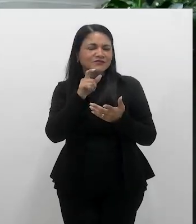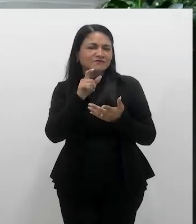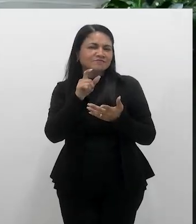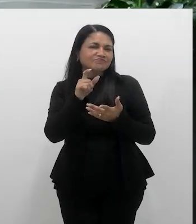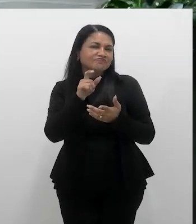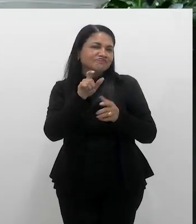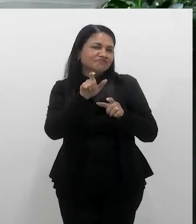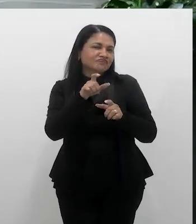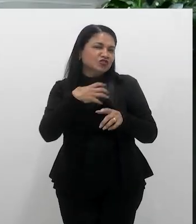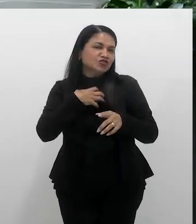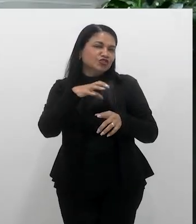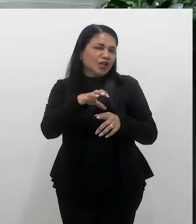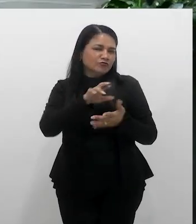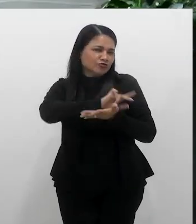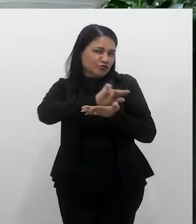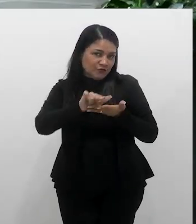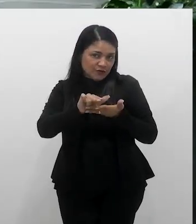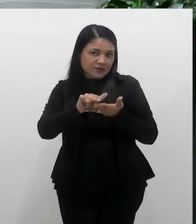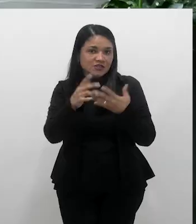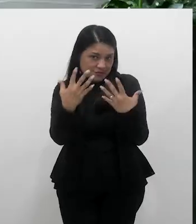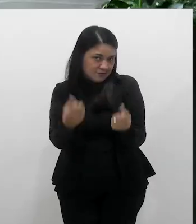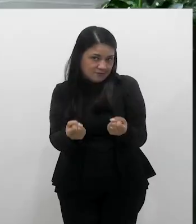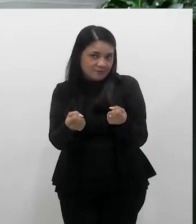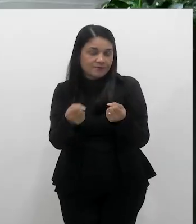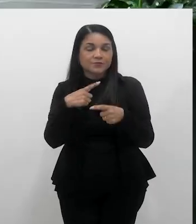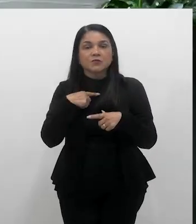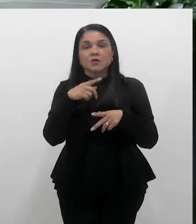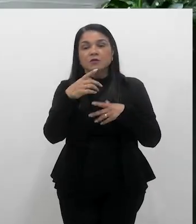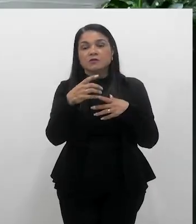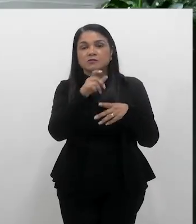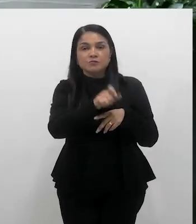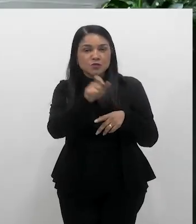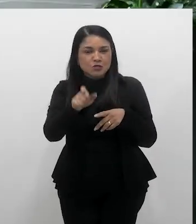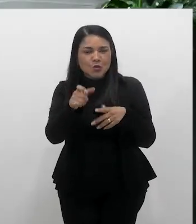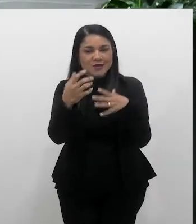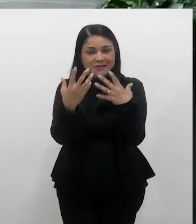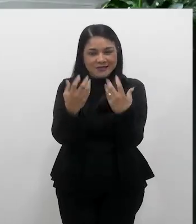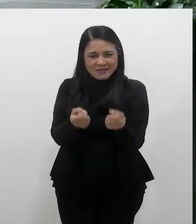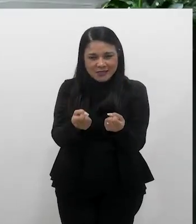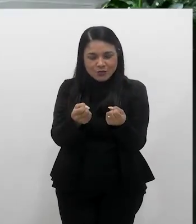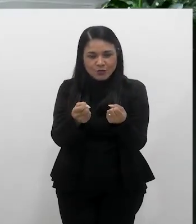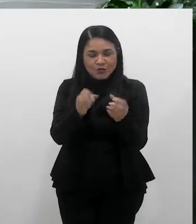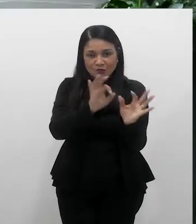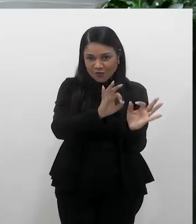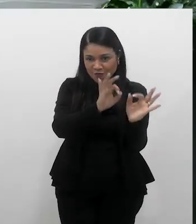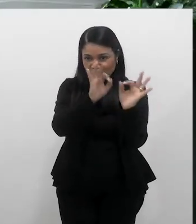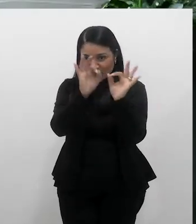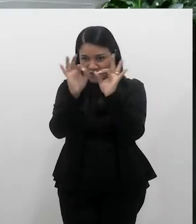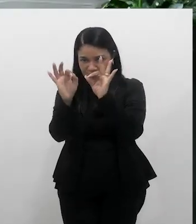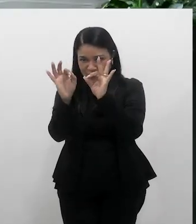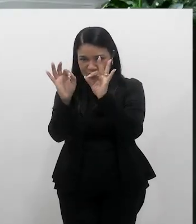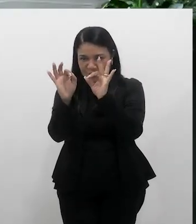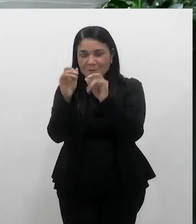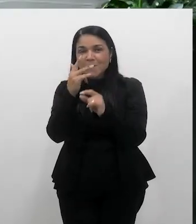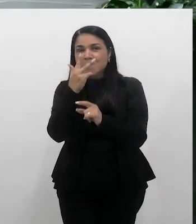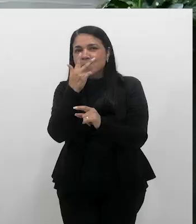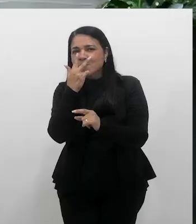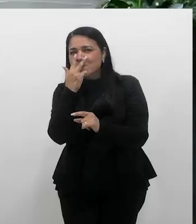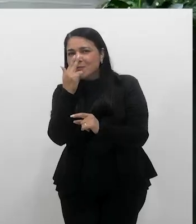Mas o que eu percebo é que o público entende que o que eles estão vendo em cena é um jogo. E quando você vê alguém